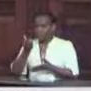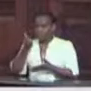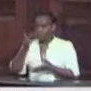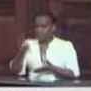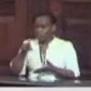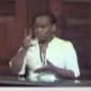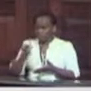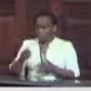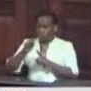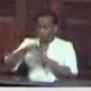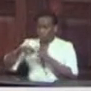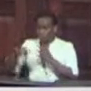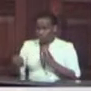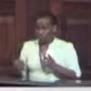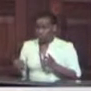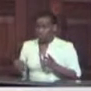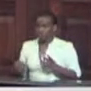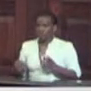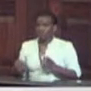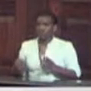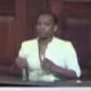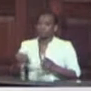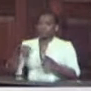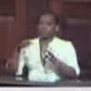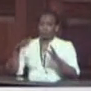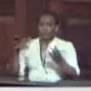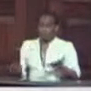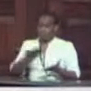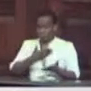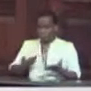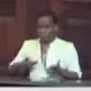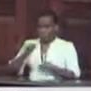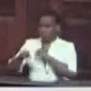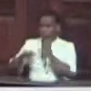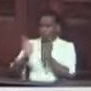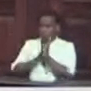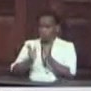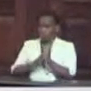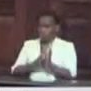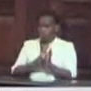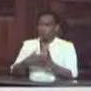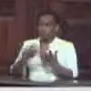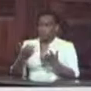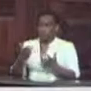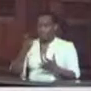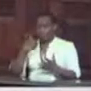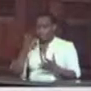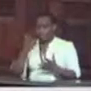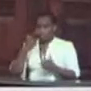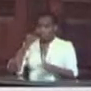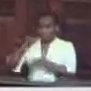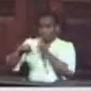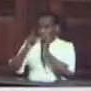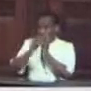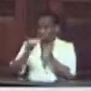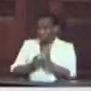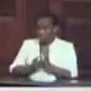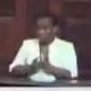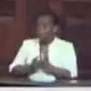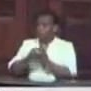50 por trecho o governo encaminhou a proposta ou seja o governo publicou um decreto